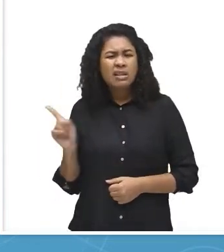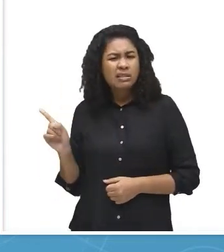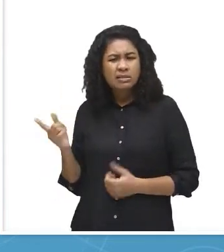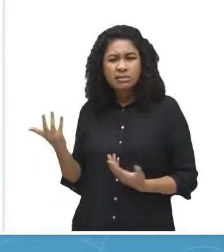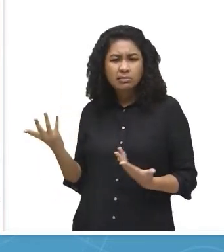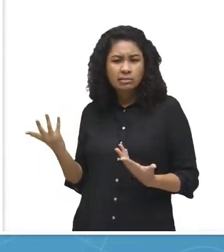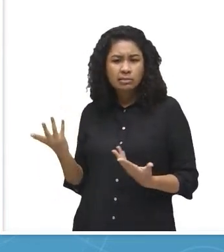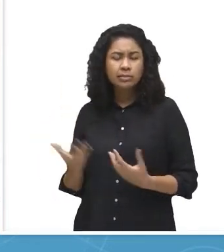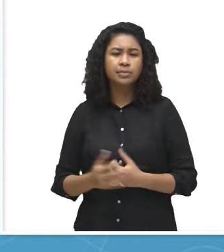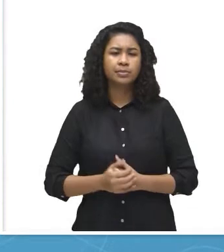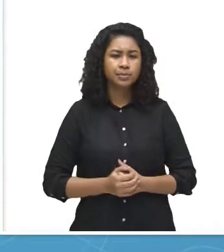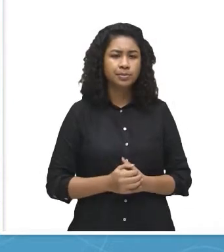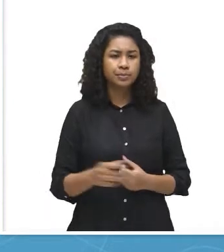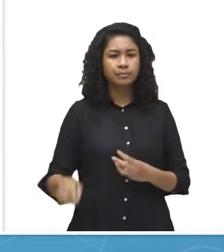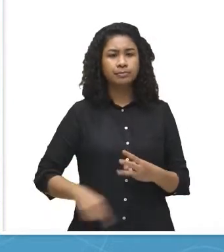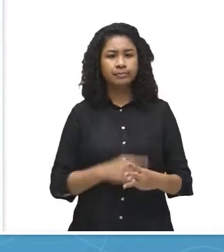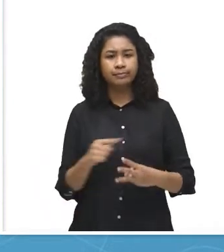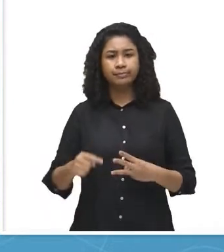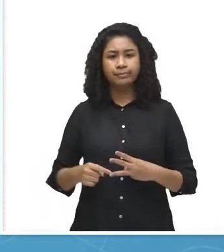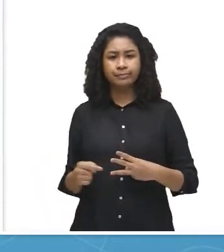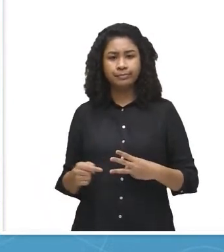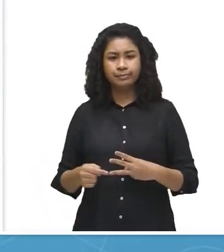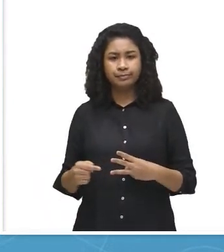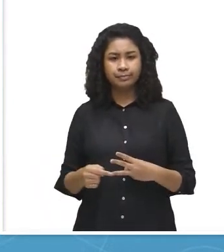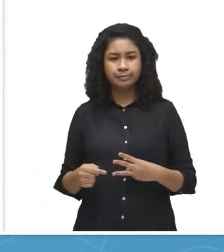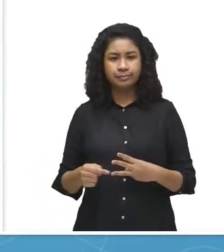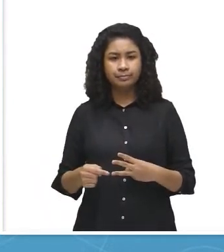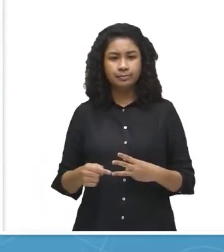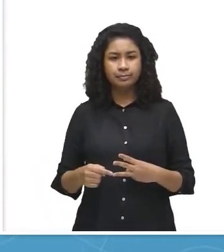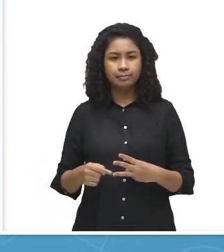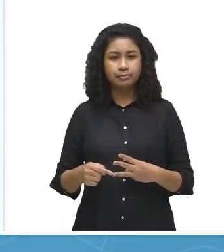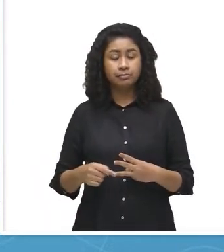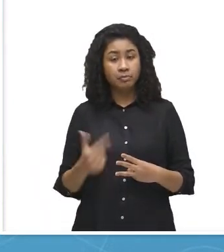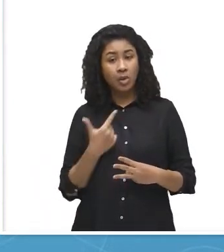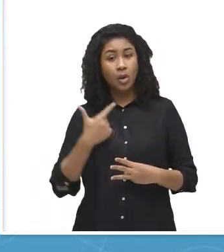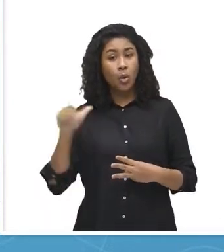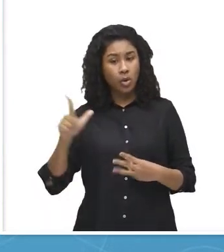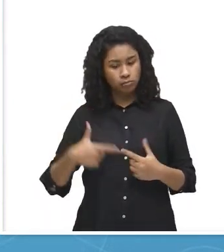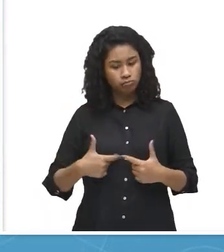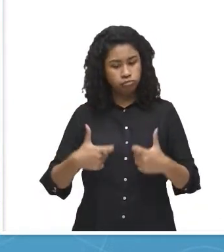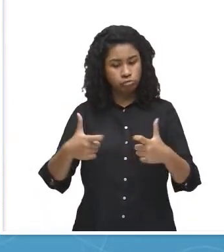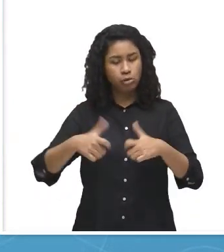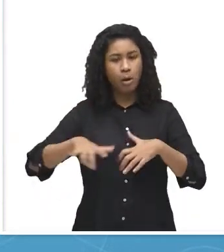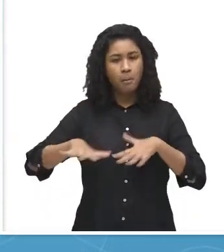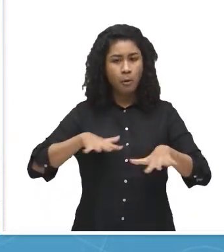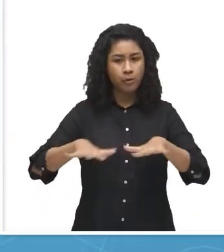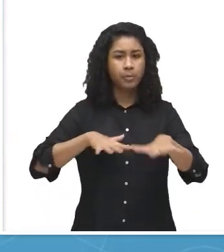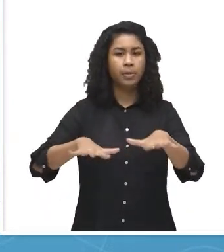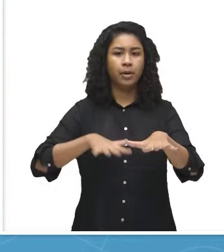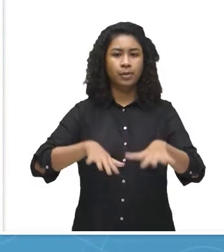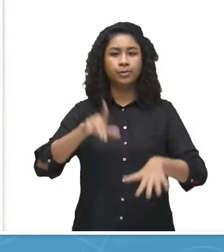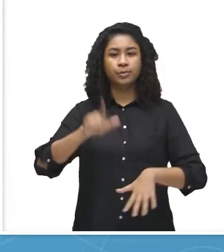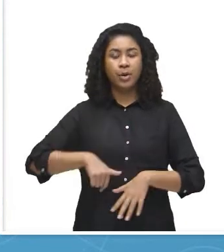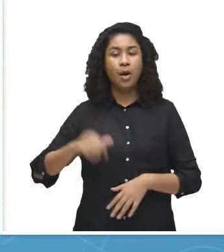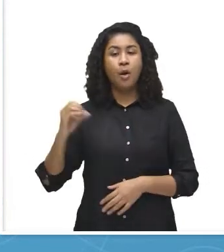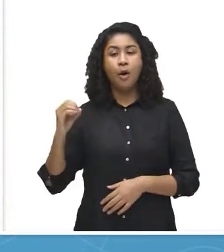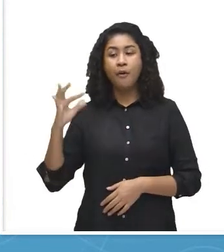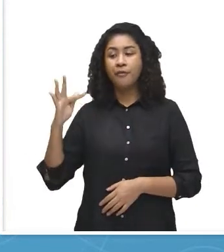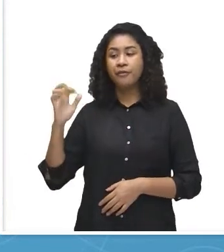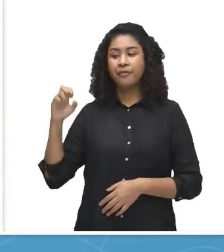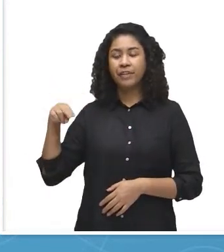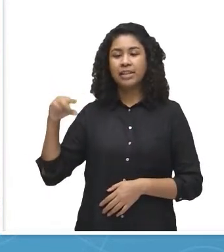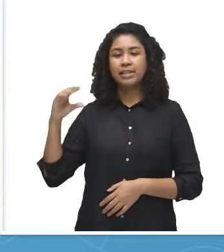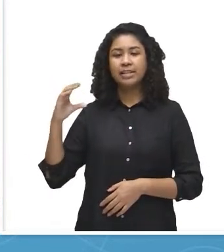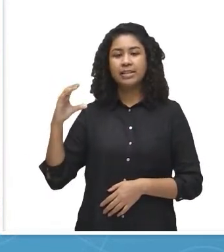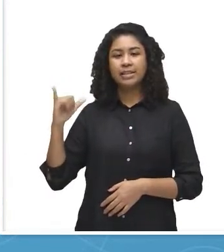galerinha. E a terceira fase, uma nova guerra de movimento, que foram as ofensivas que culminou com o fim da